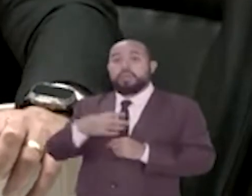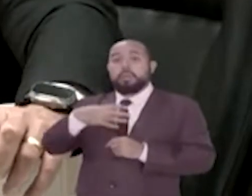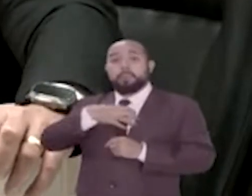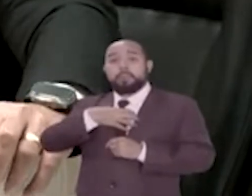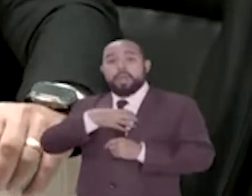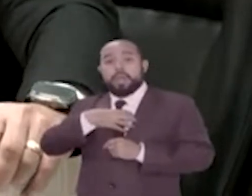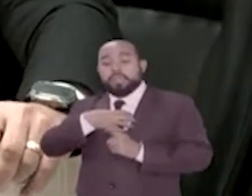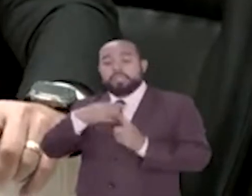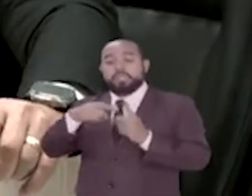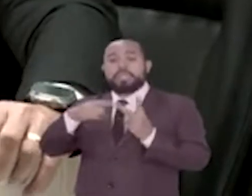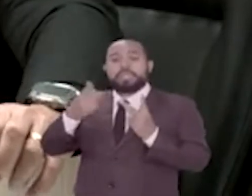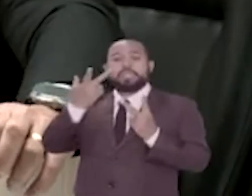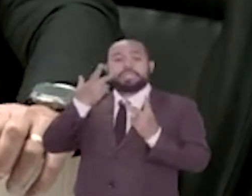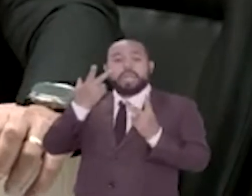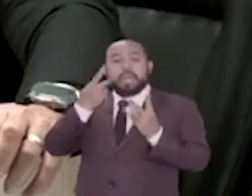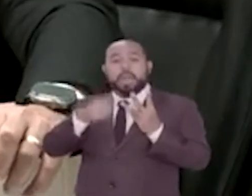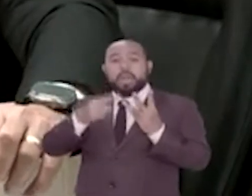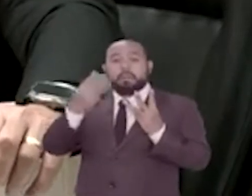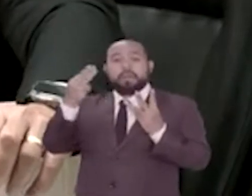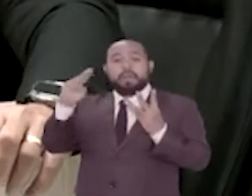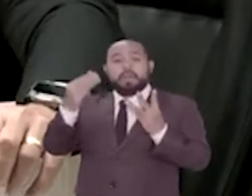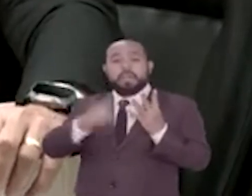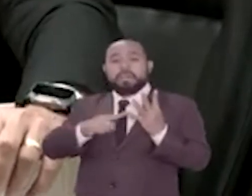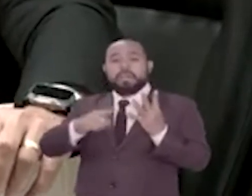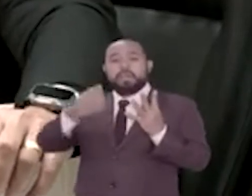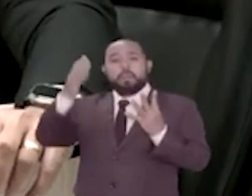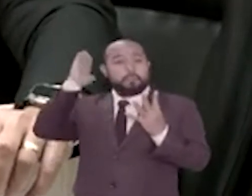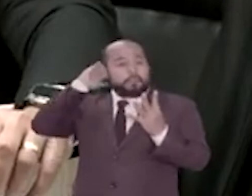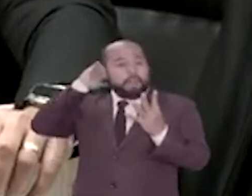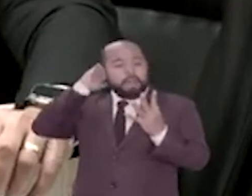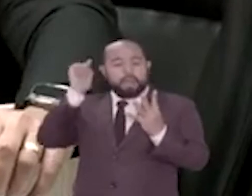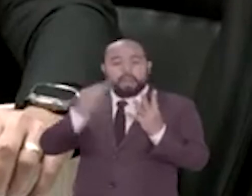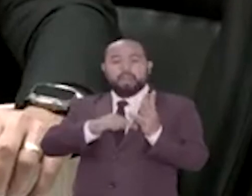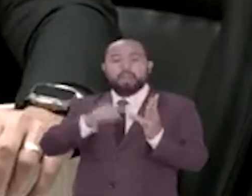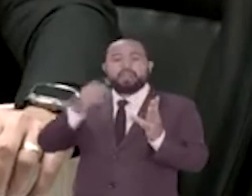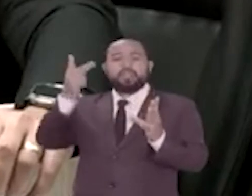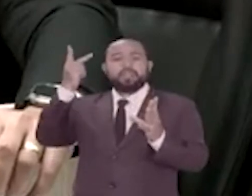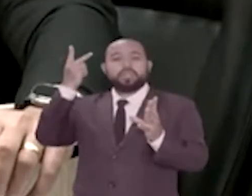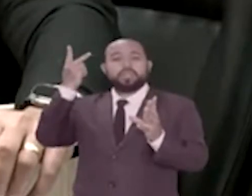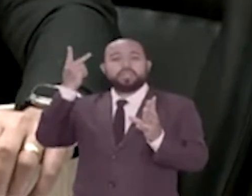Pará, Pernambuco, Piauí, Rio de Janeiro e São Paulo.